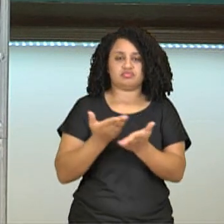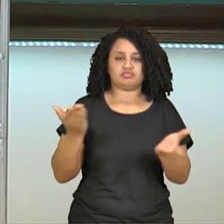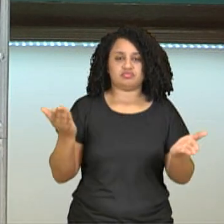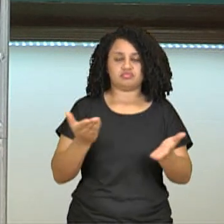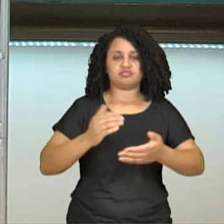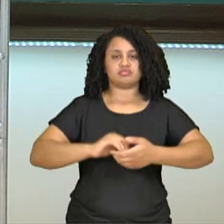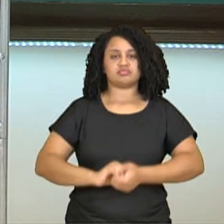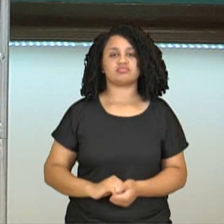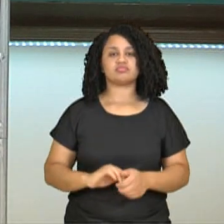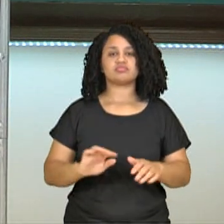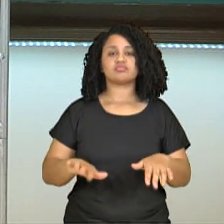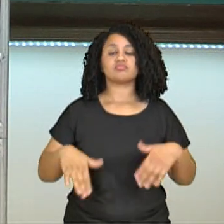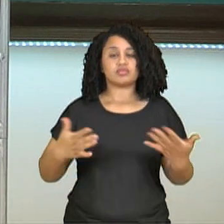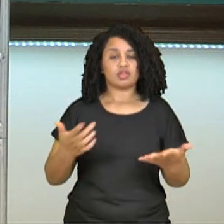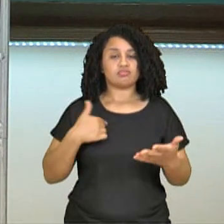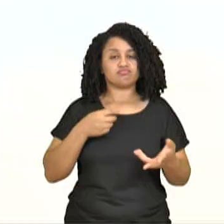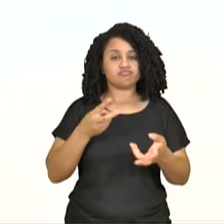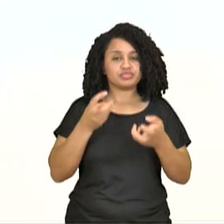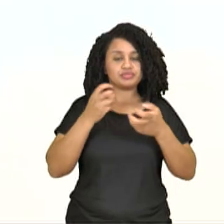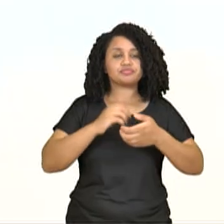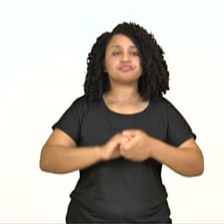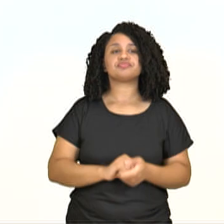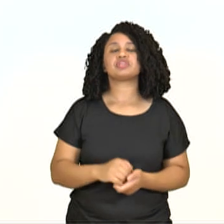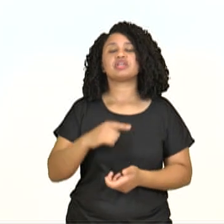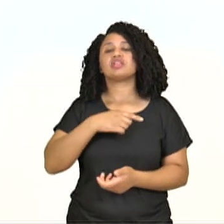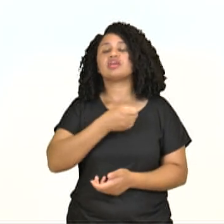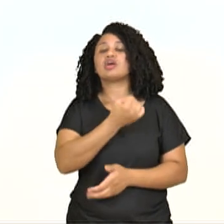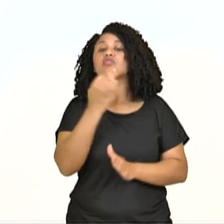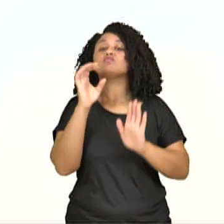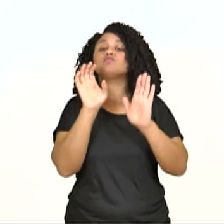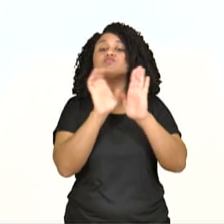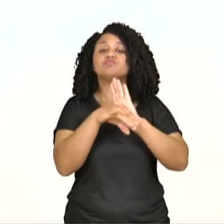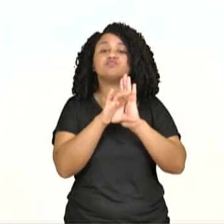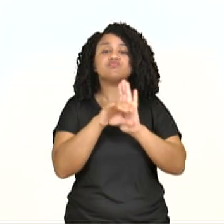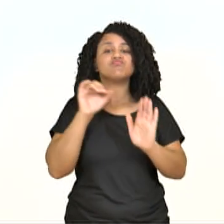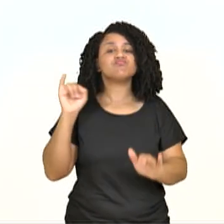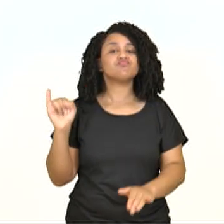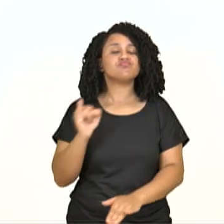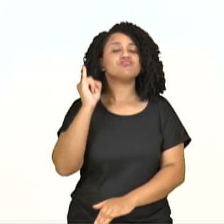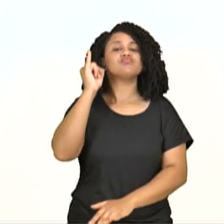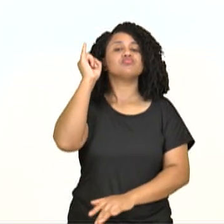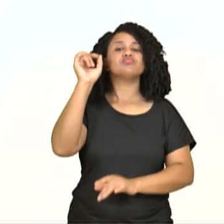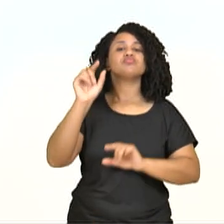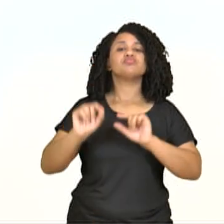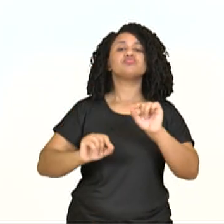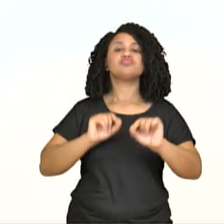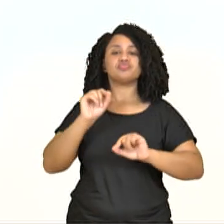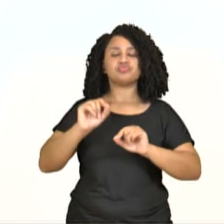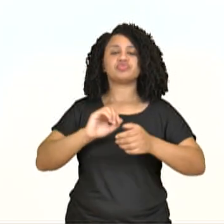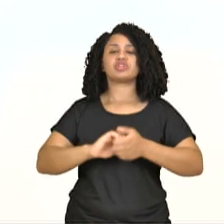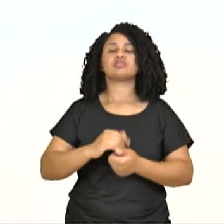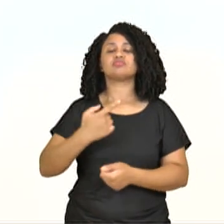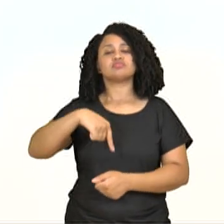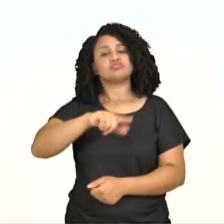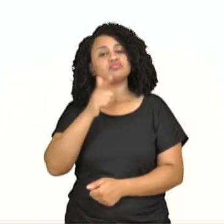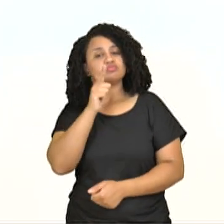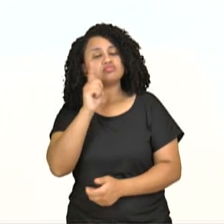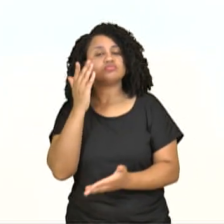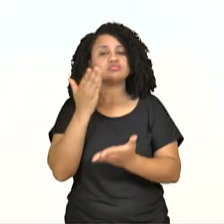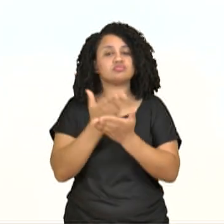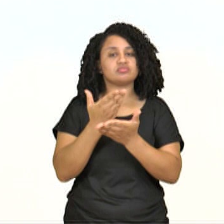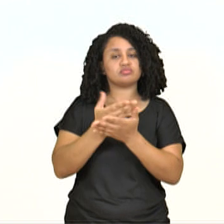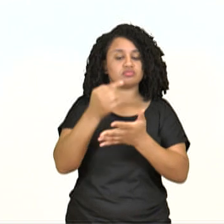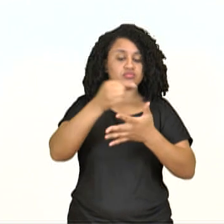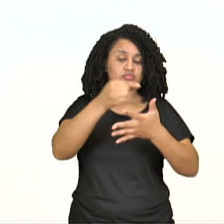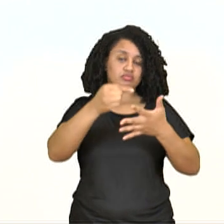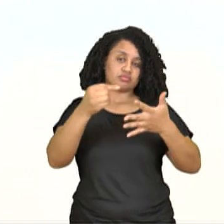hoje. Então, aqui na tela, nós vamos rever alguns conceitos que são fundamentais para estudarmos os elementos